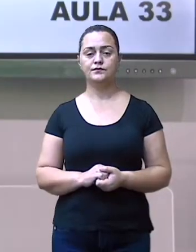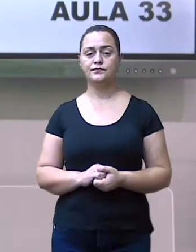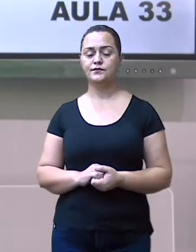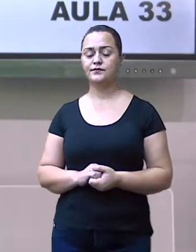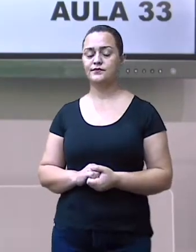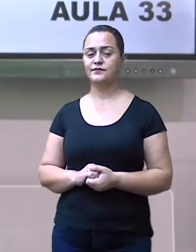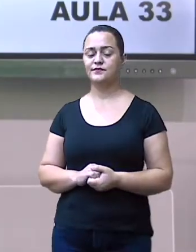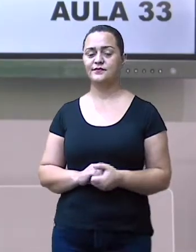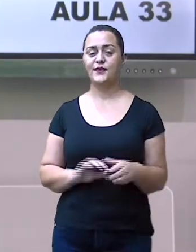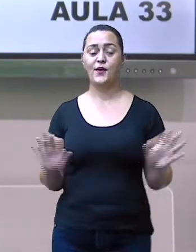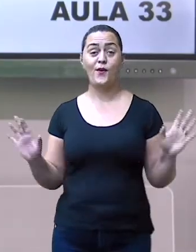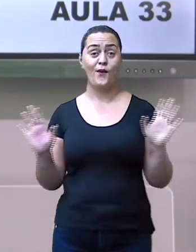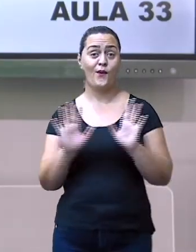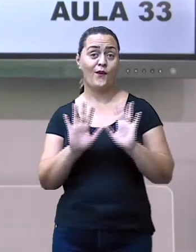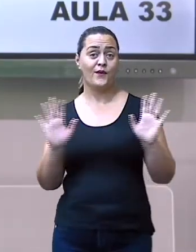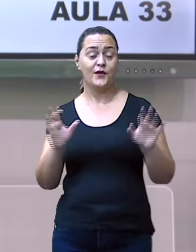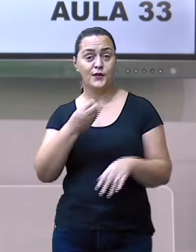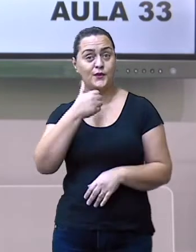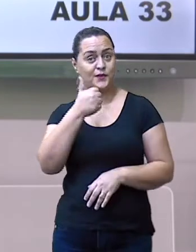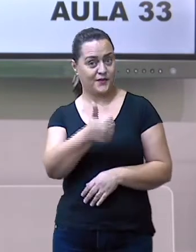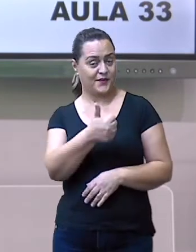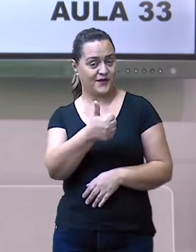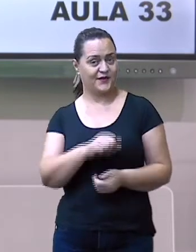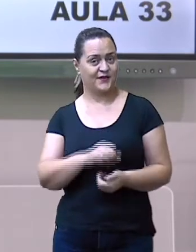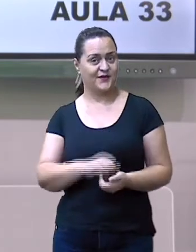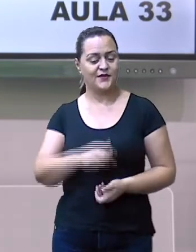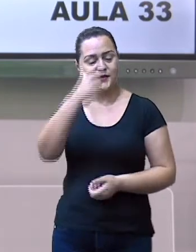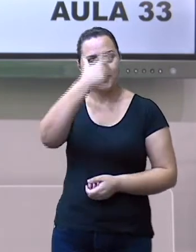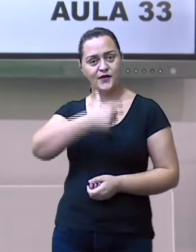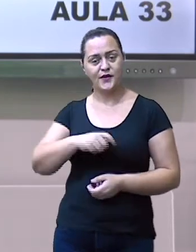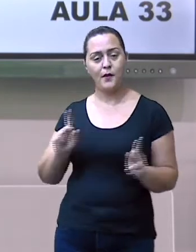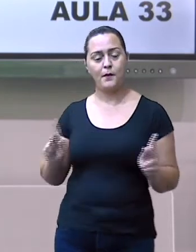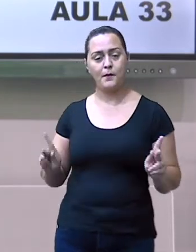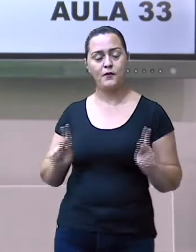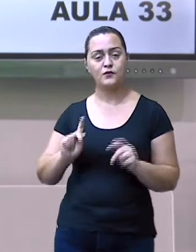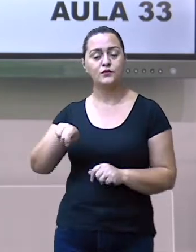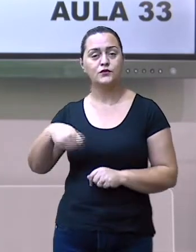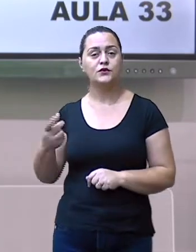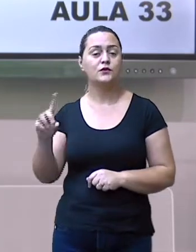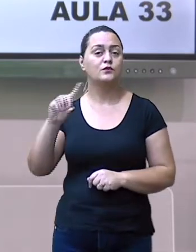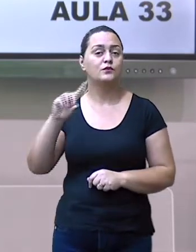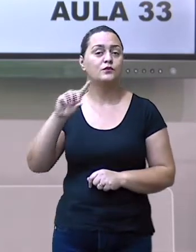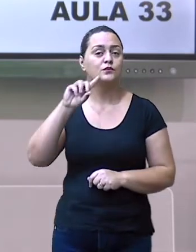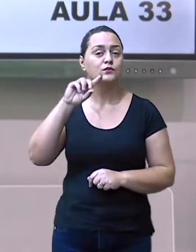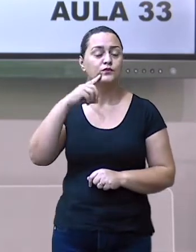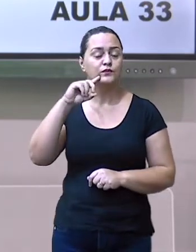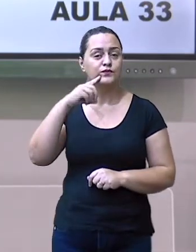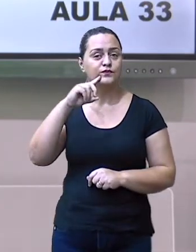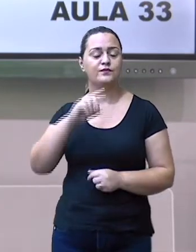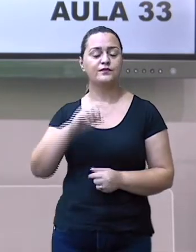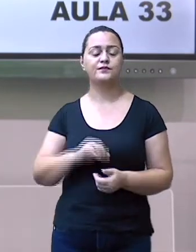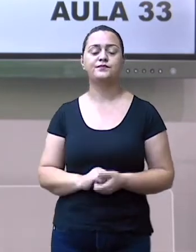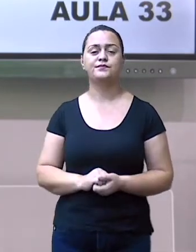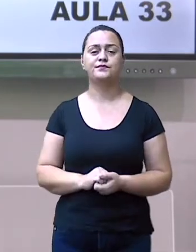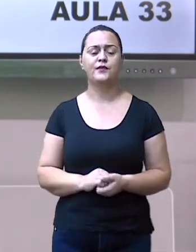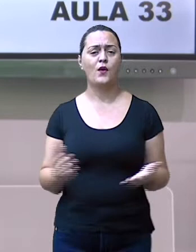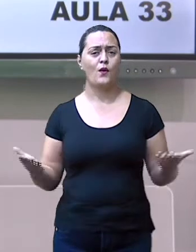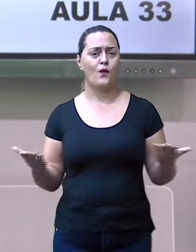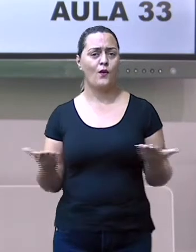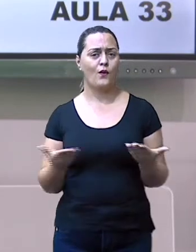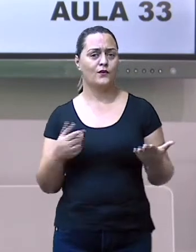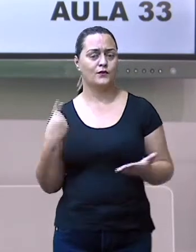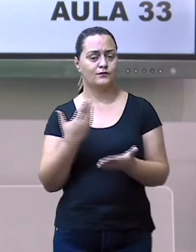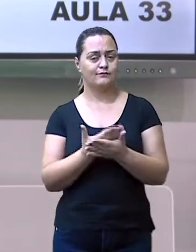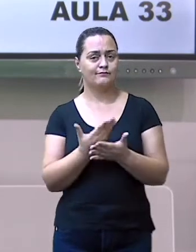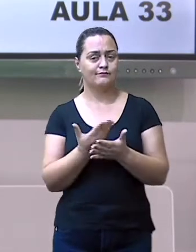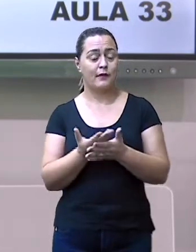Olá, pessoal, tudo bem com vocês? Eu sou a professora Daniele Cristine e vamos juntos com o componente curricular de